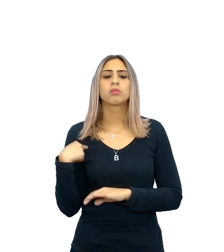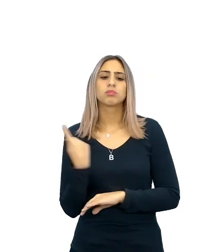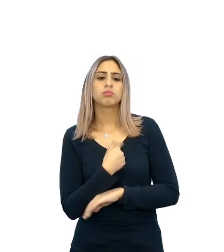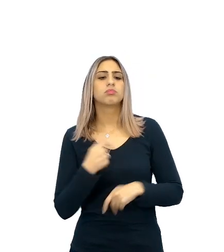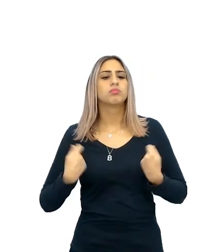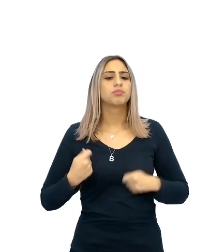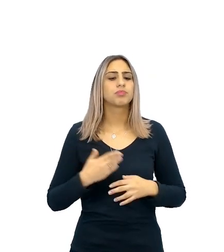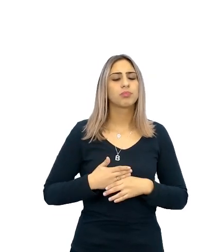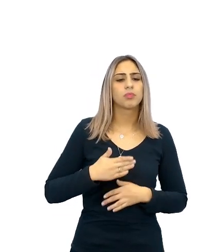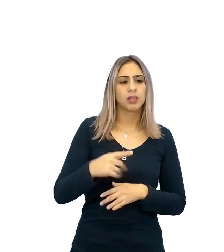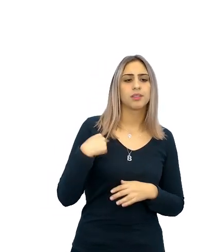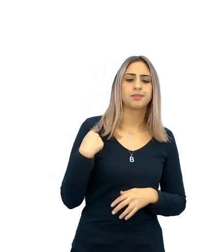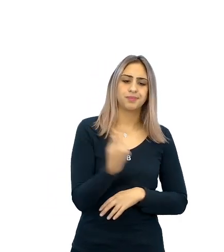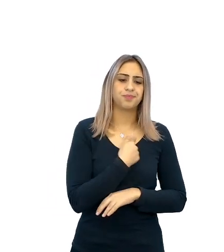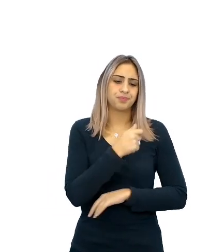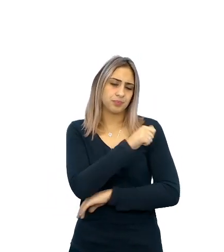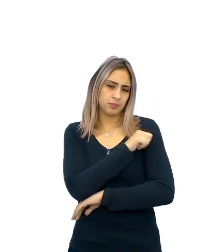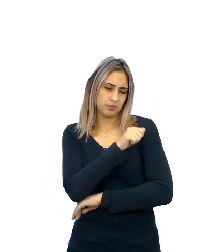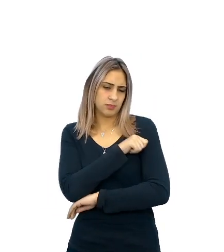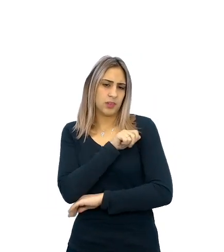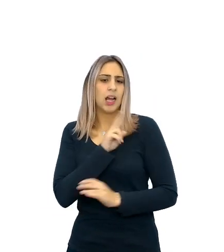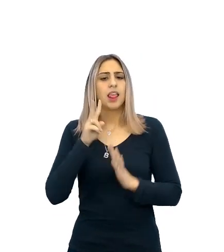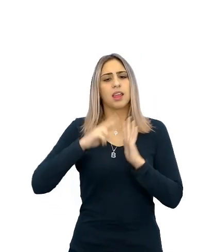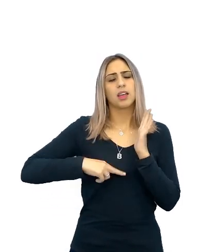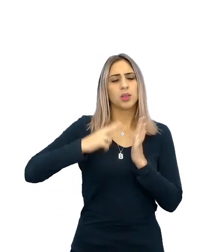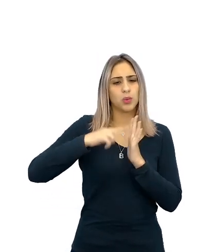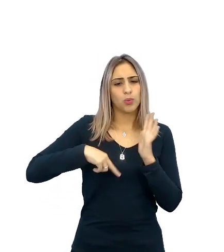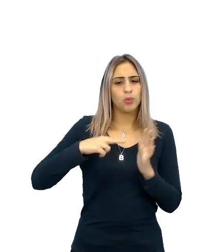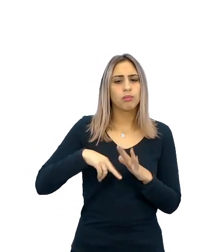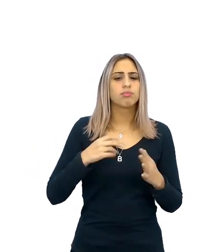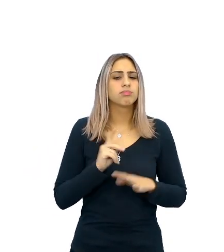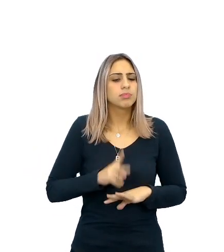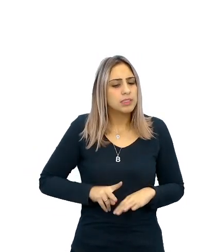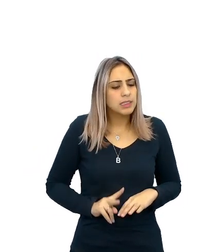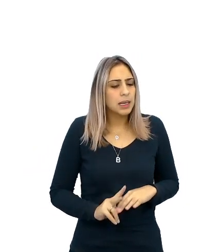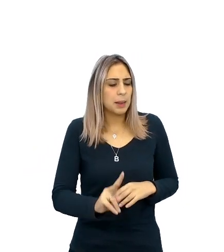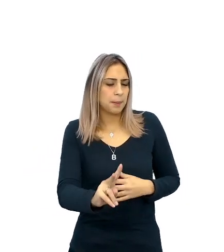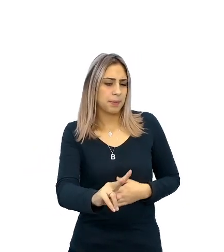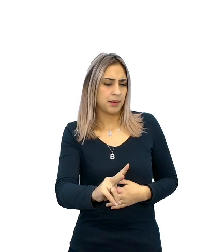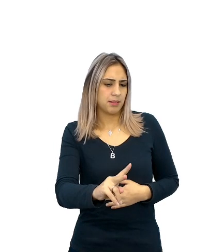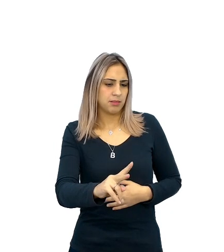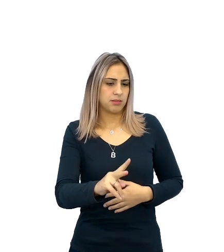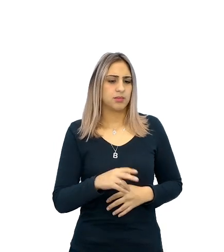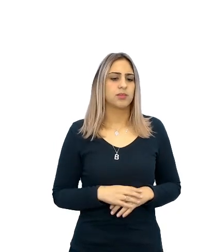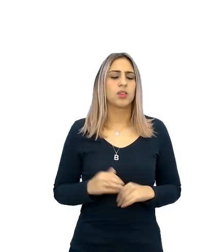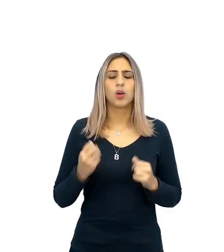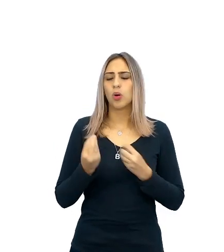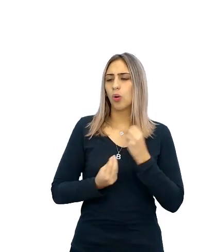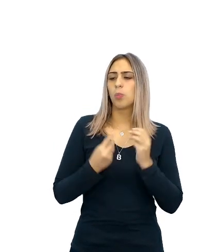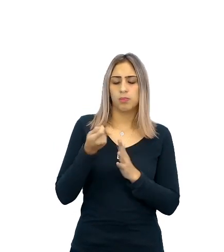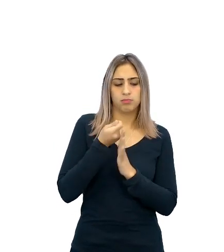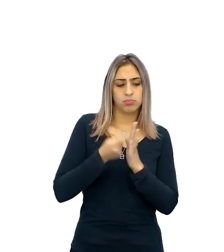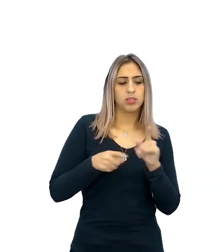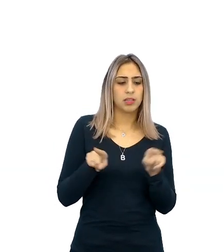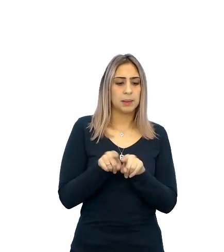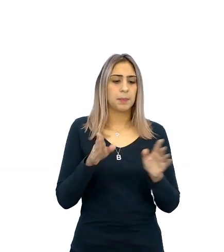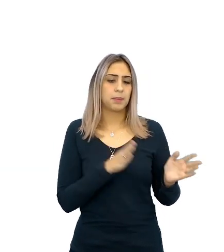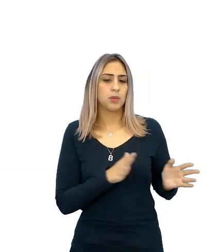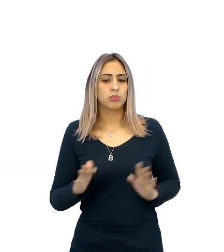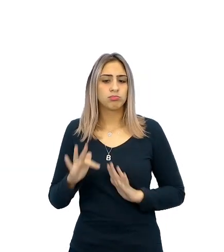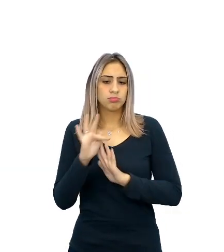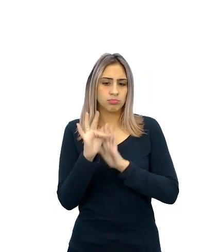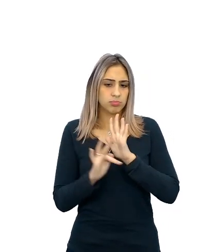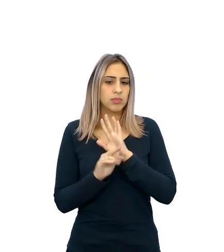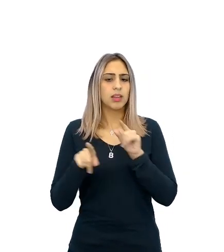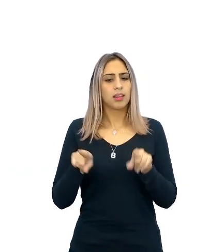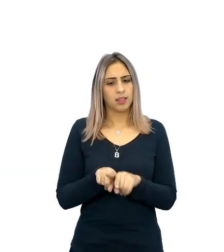devemos propiciar aos nossos estudantes a leitura constante, né? Bem como a escrita, né? As produções